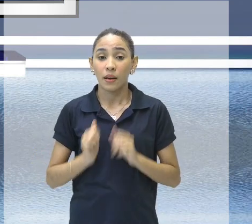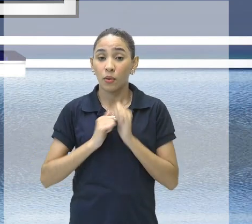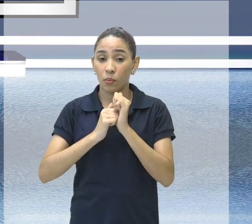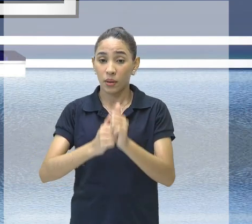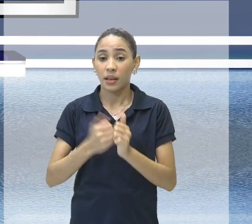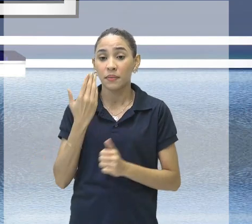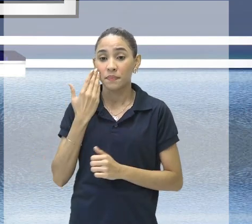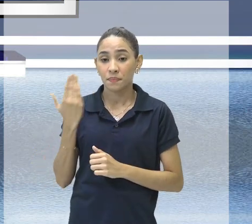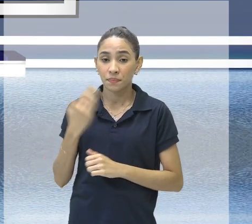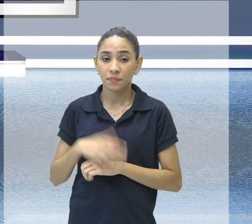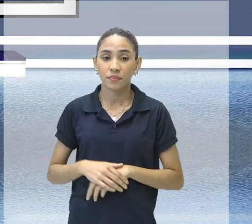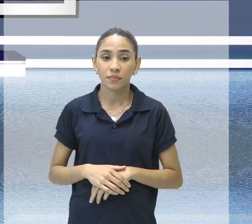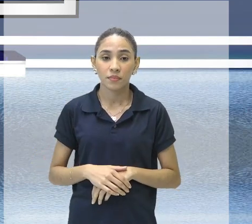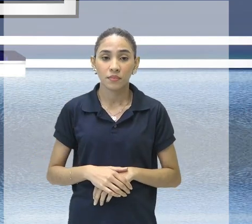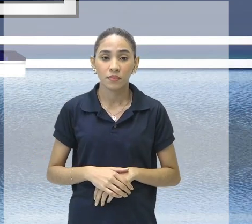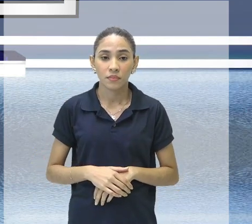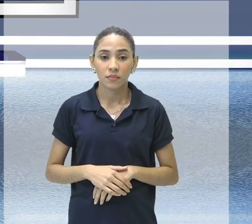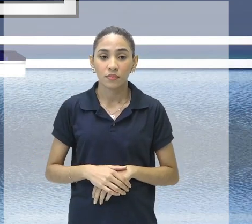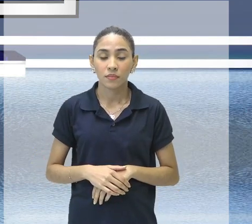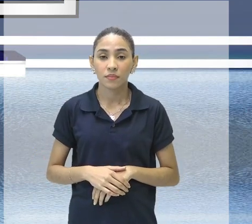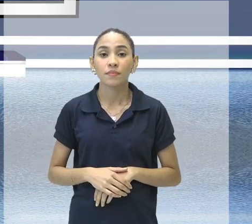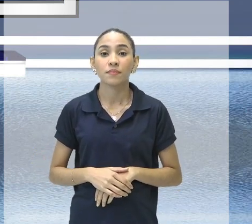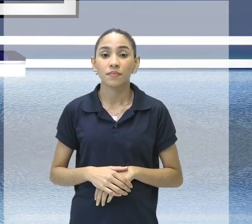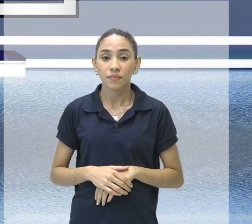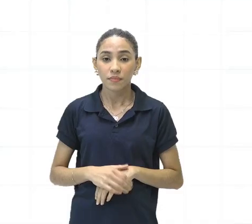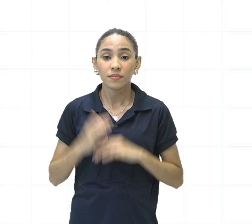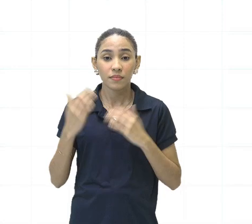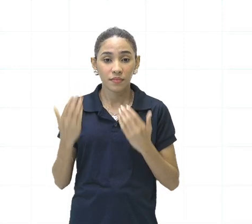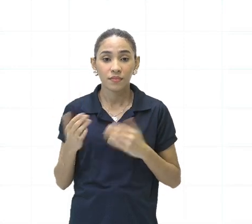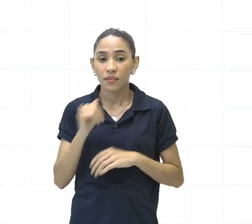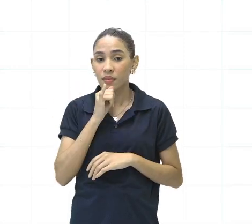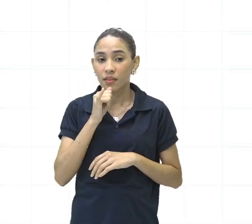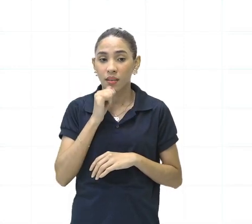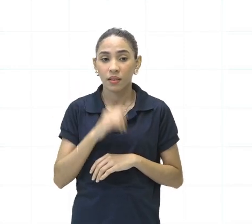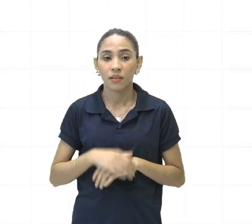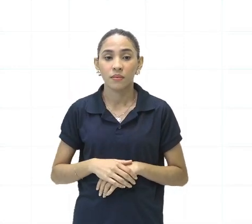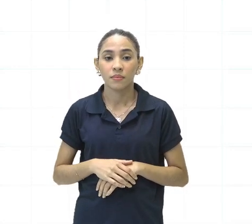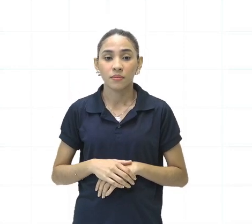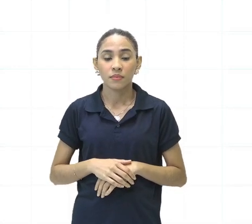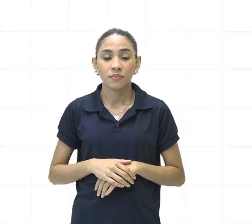aqui comigo, olha só. Saiu aí então, né, uma